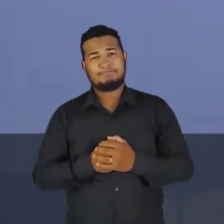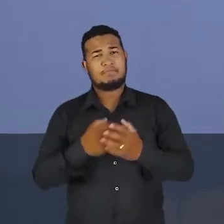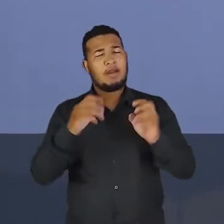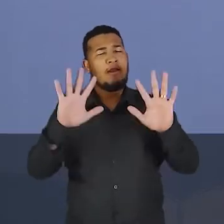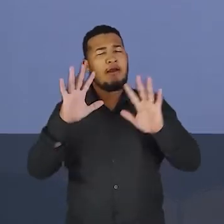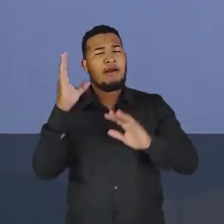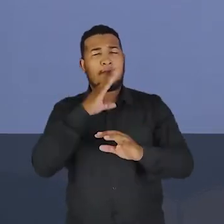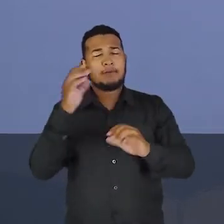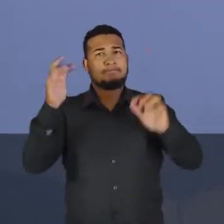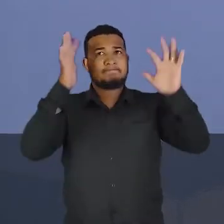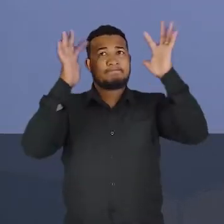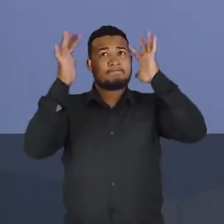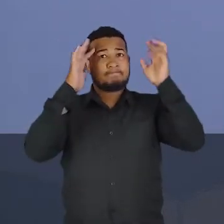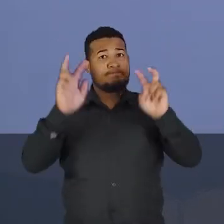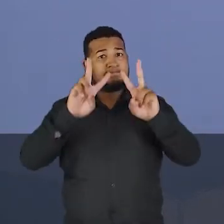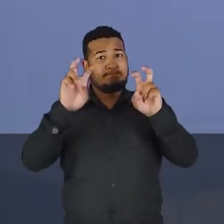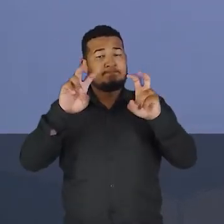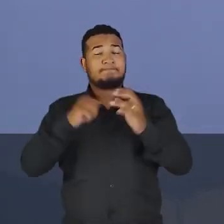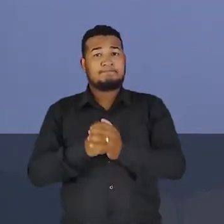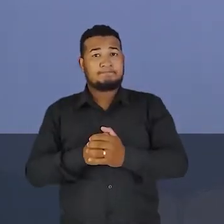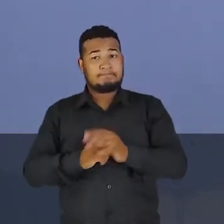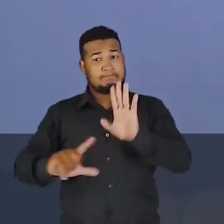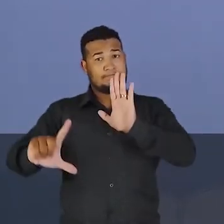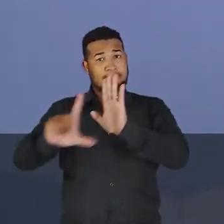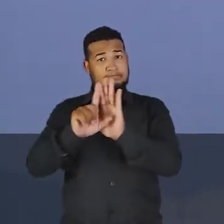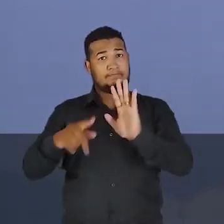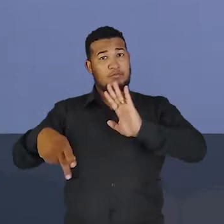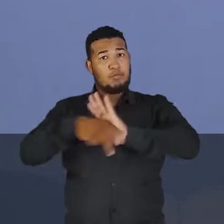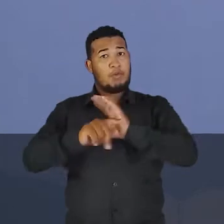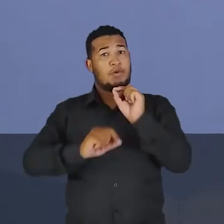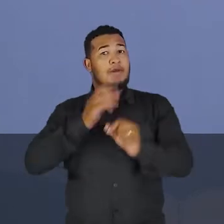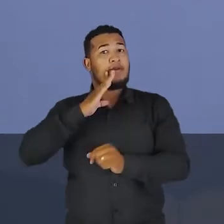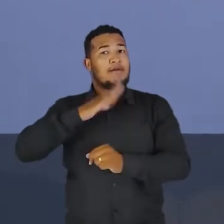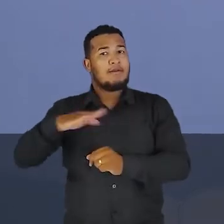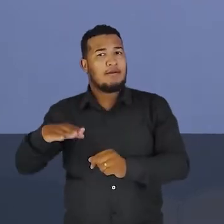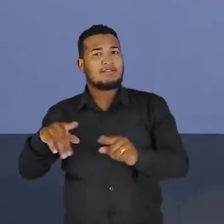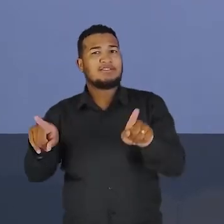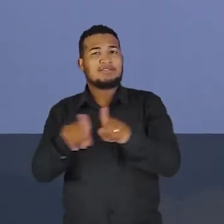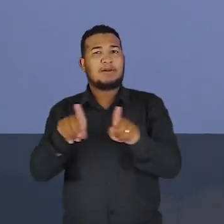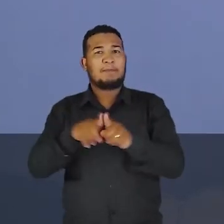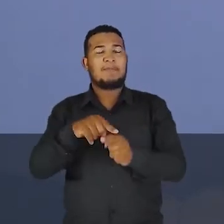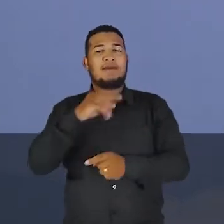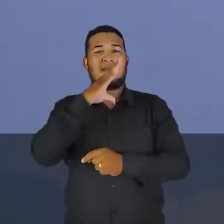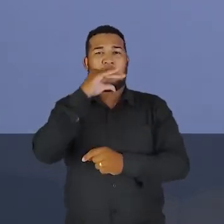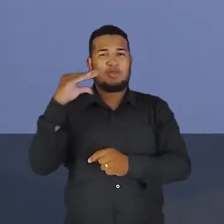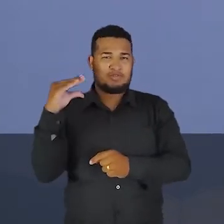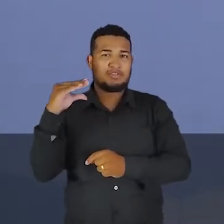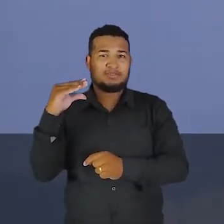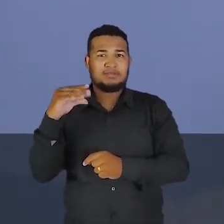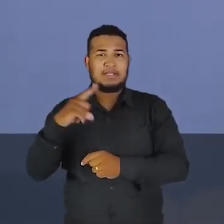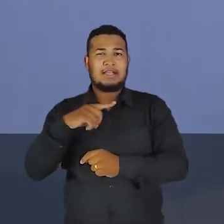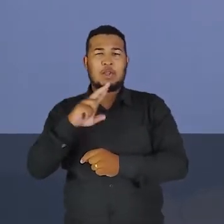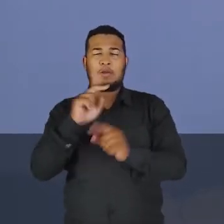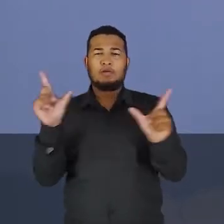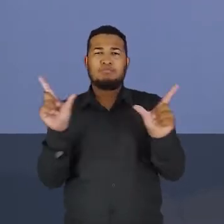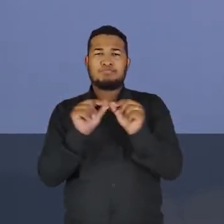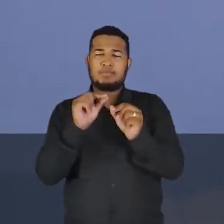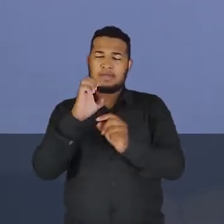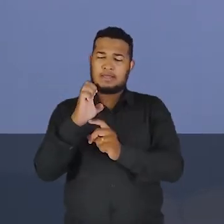refletir sobre isso. O Estatuto da Criança e do Adolescente, conhecido como ECRIADE, essa